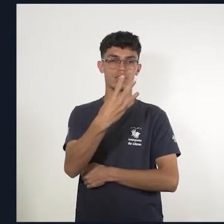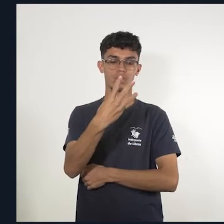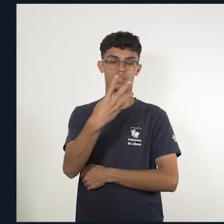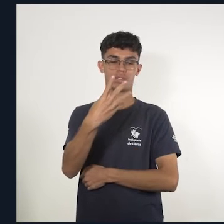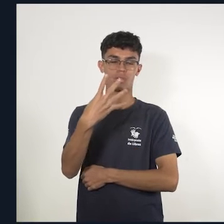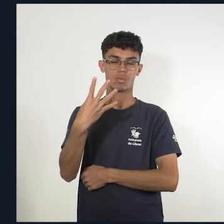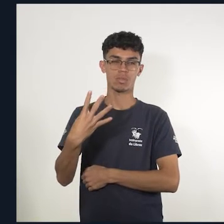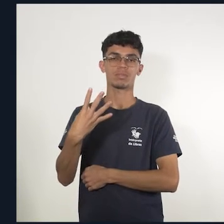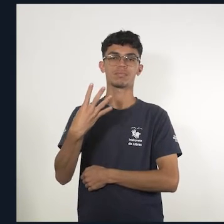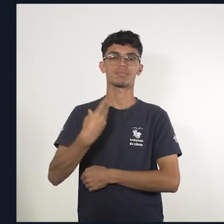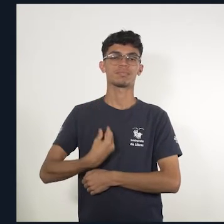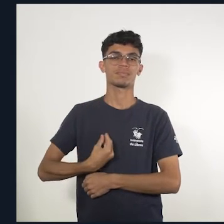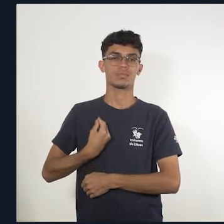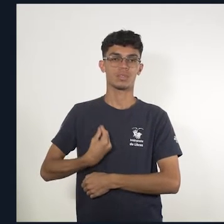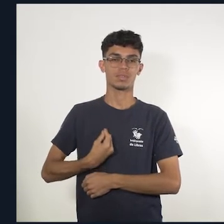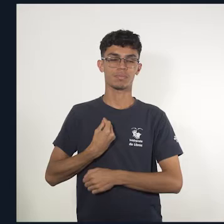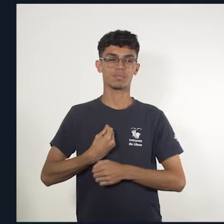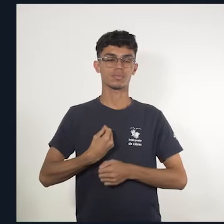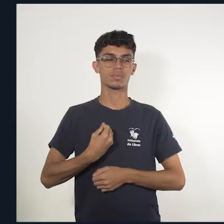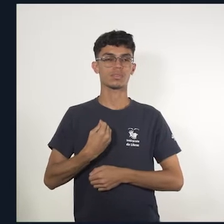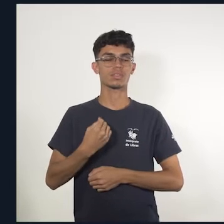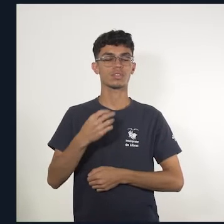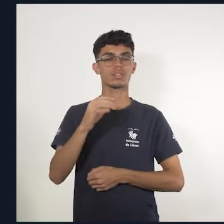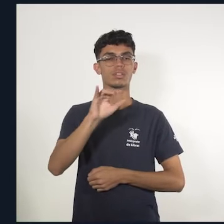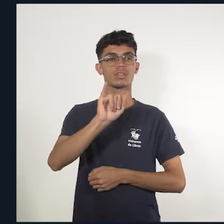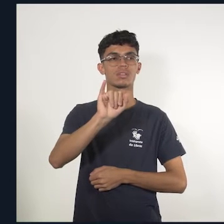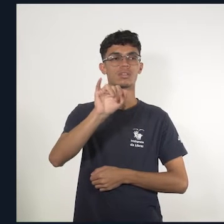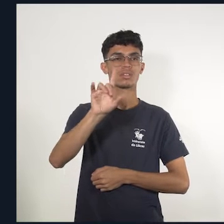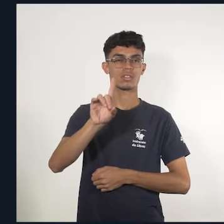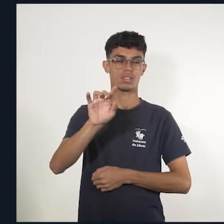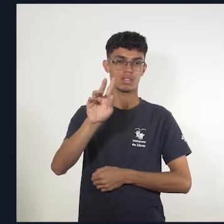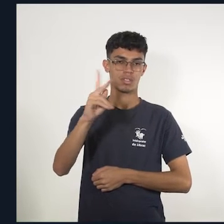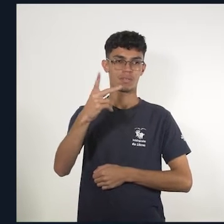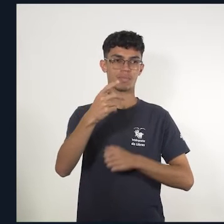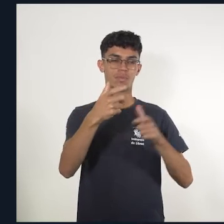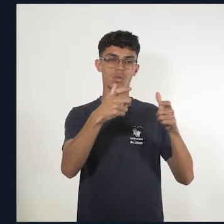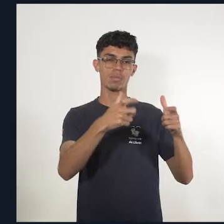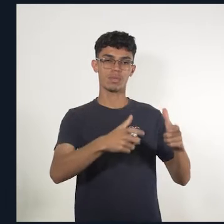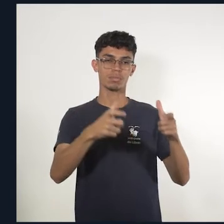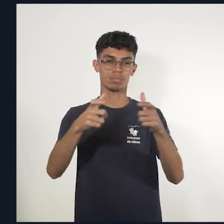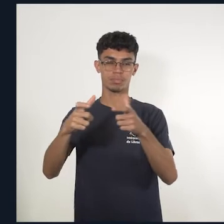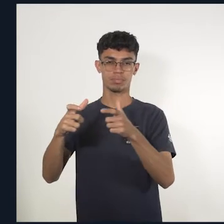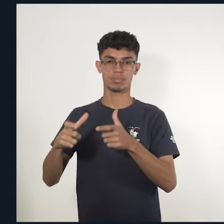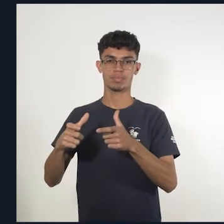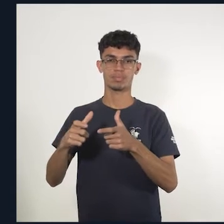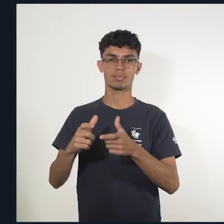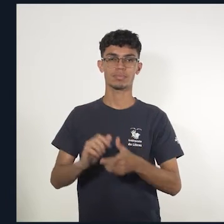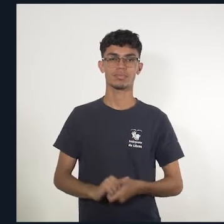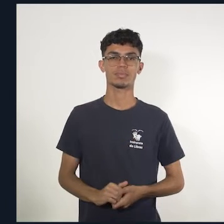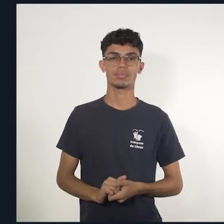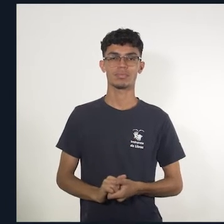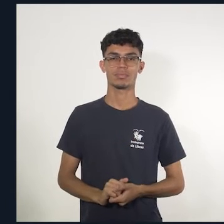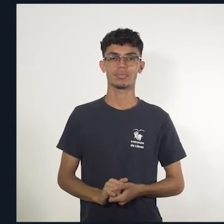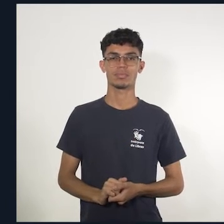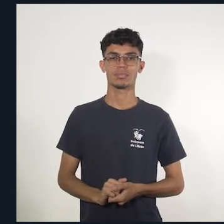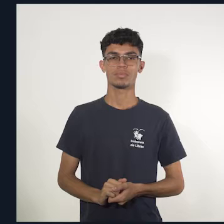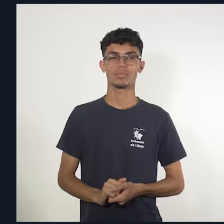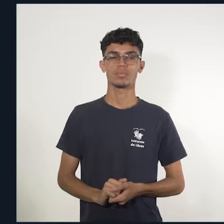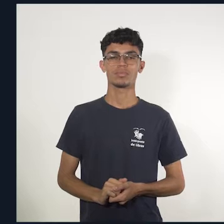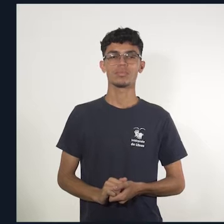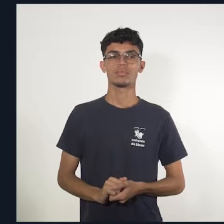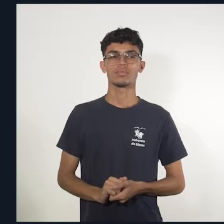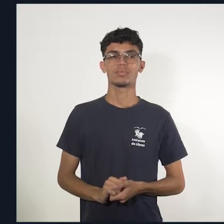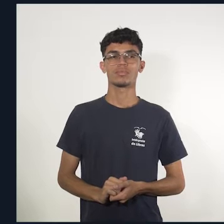residentes em áreas de IDH médio e baixo, né? E que não referiram